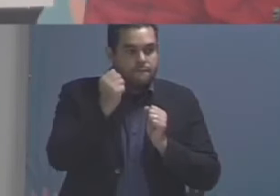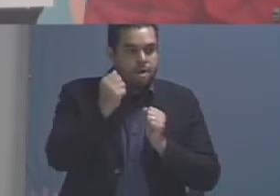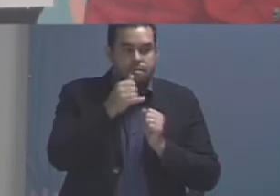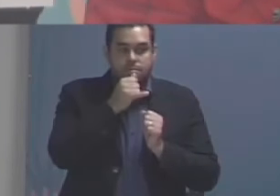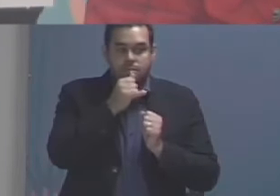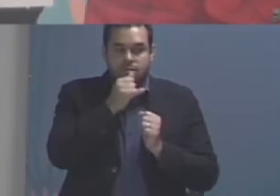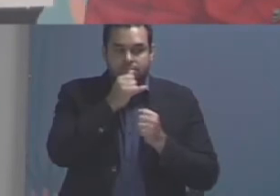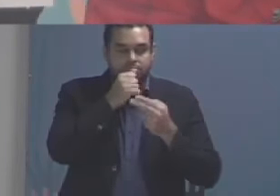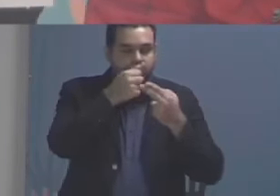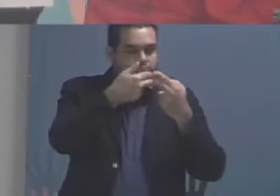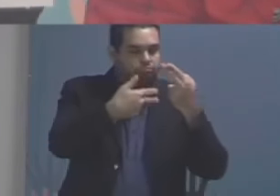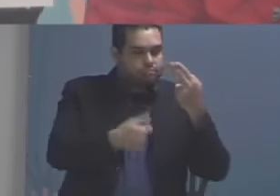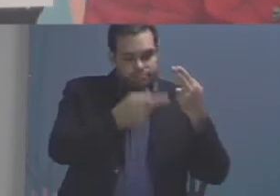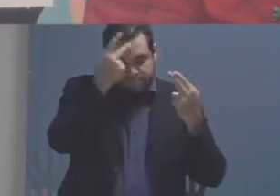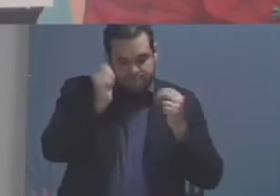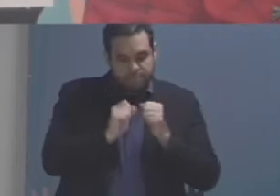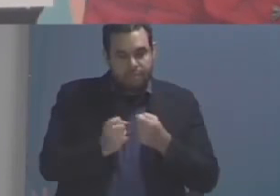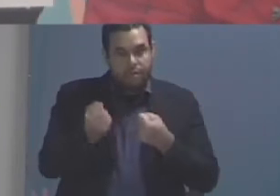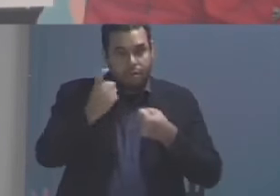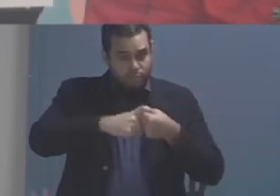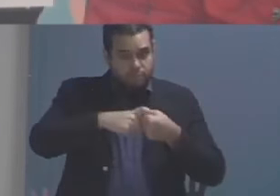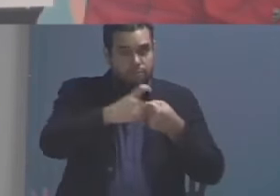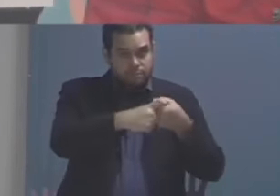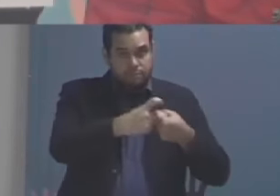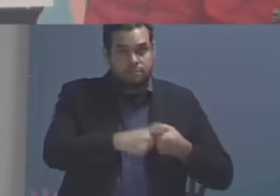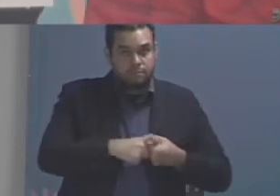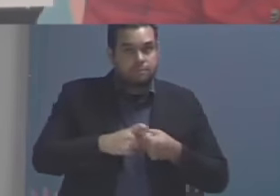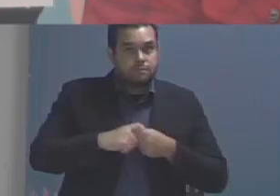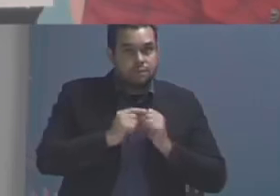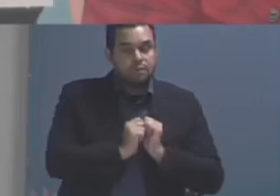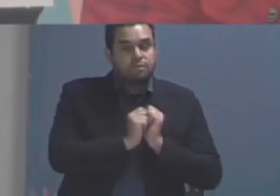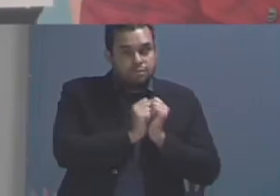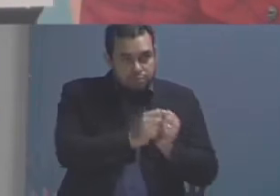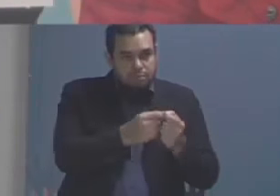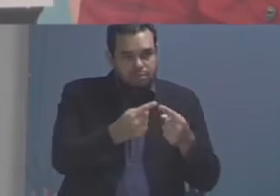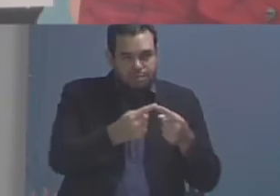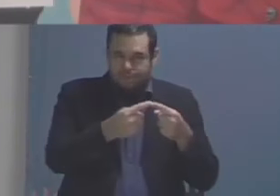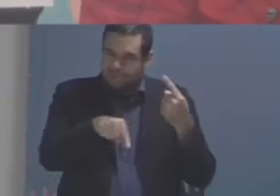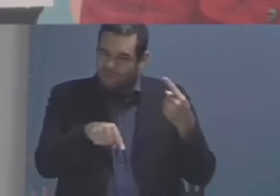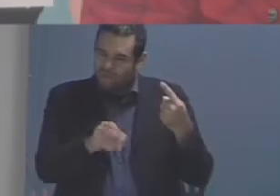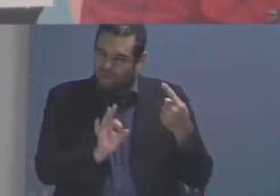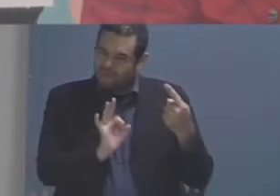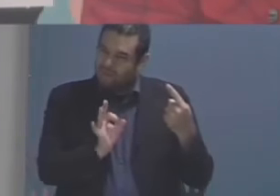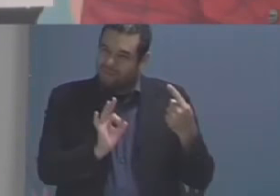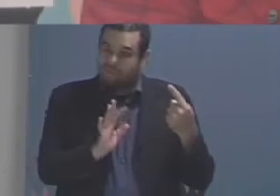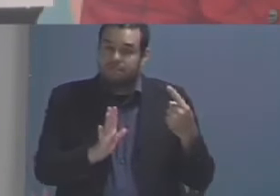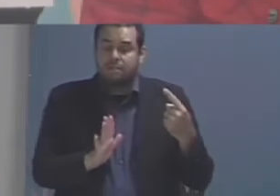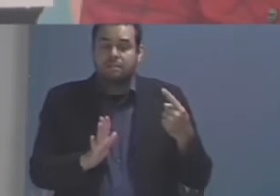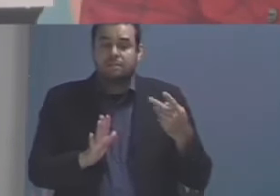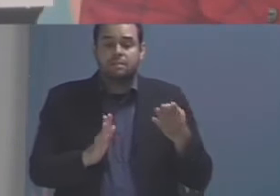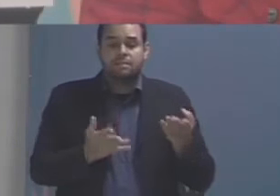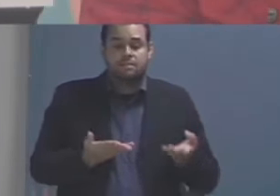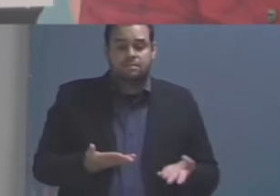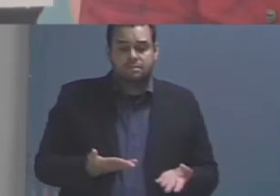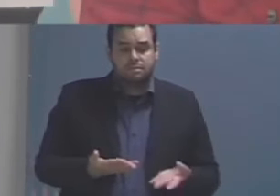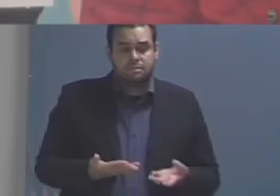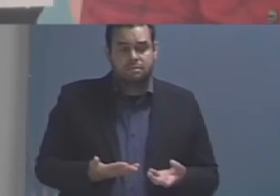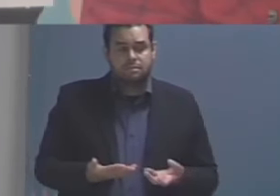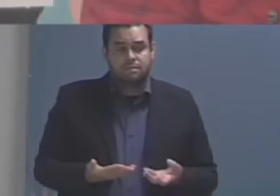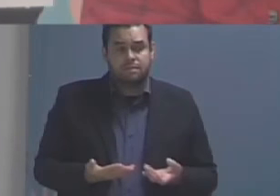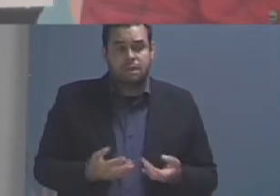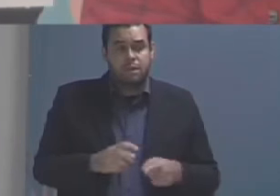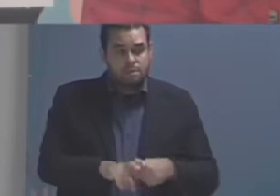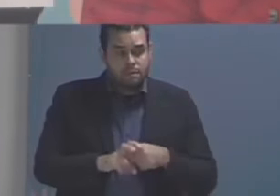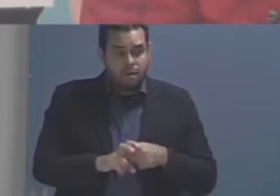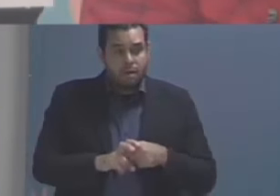Poderíamos citar várias pessoas que eles, inclusive, citam, que estão apoiando o cuidar da profissão, e que,